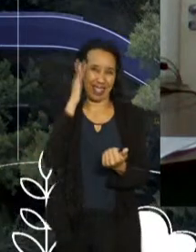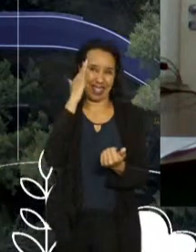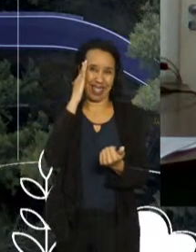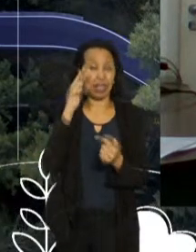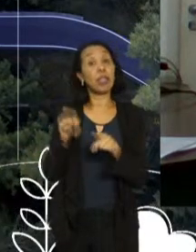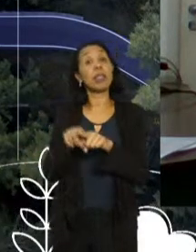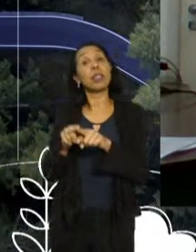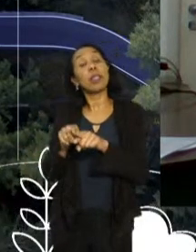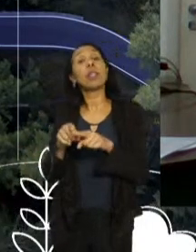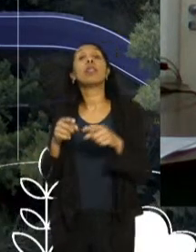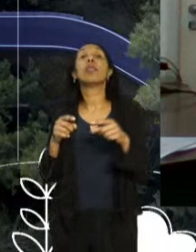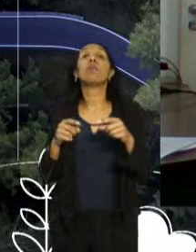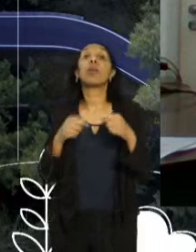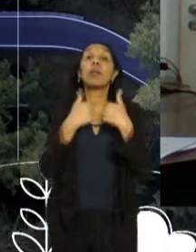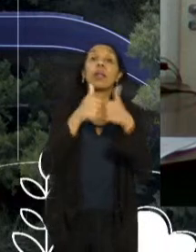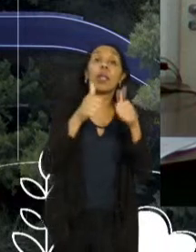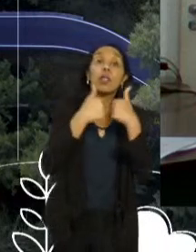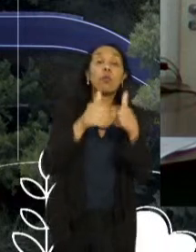minha época.